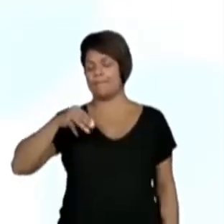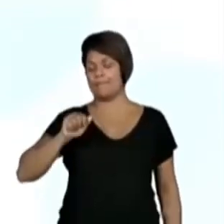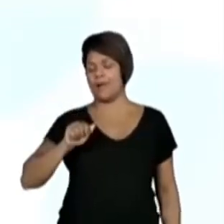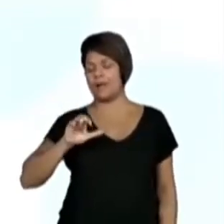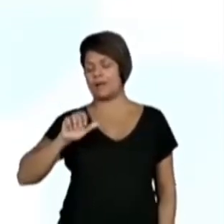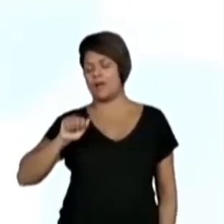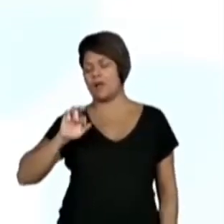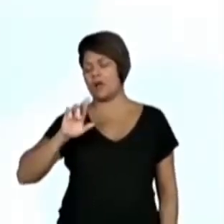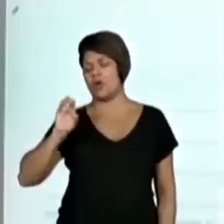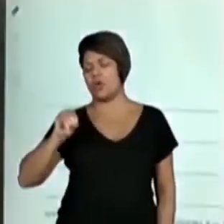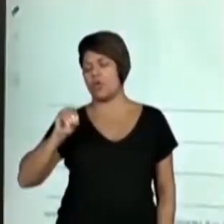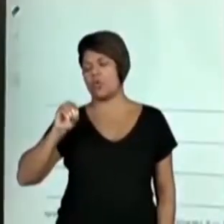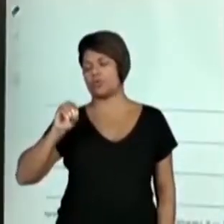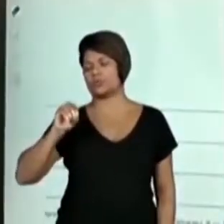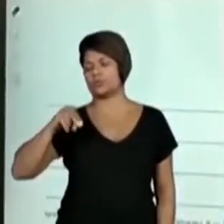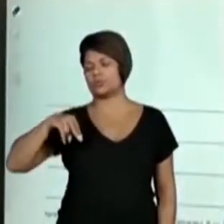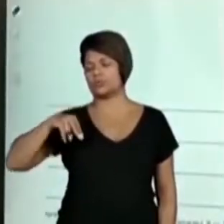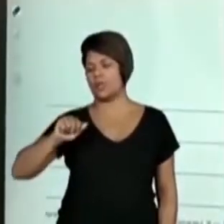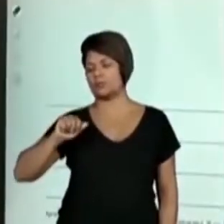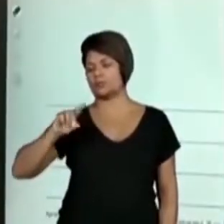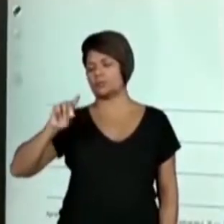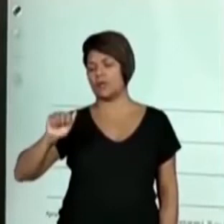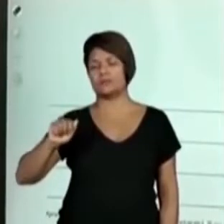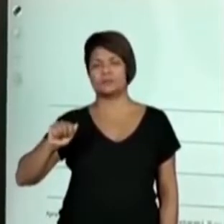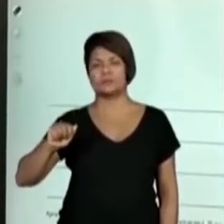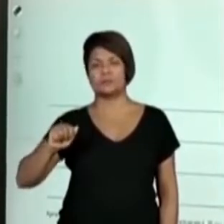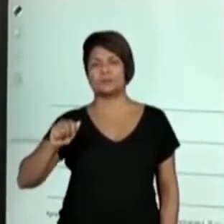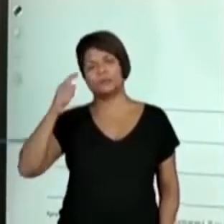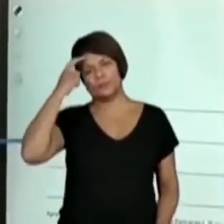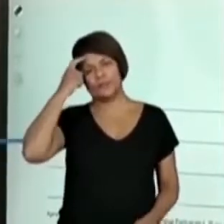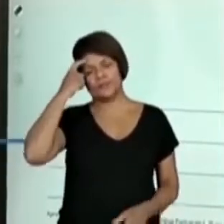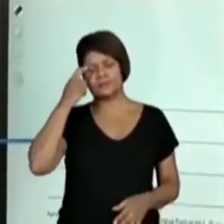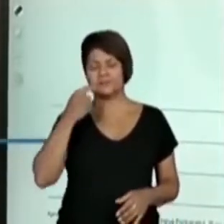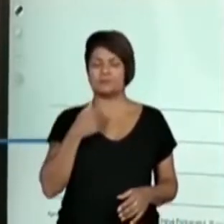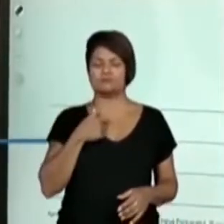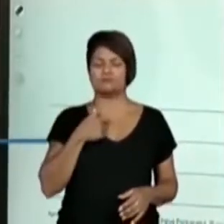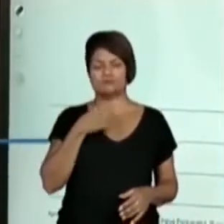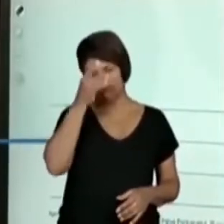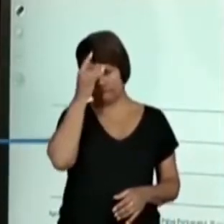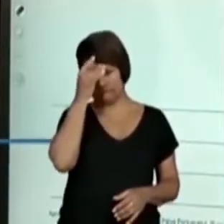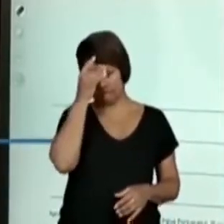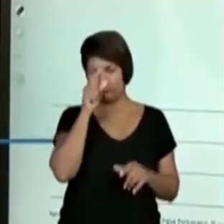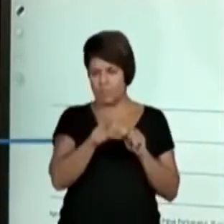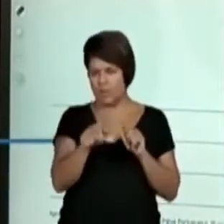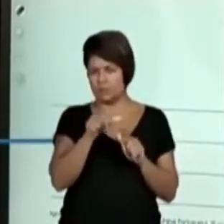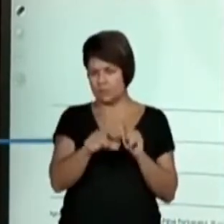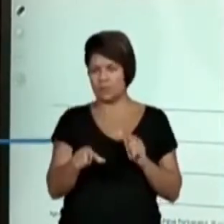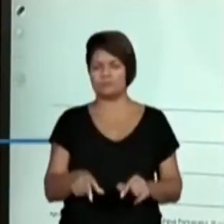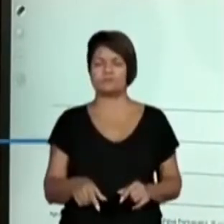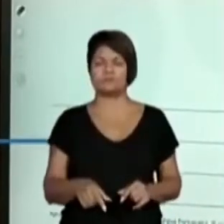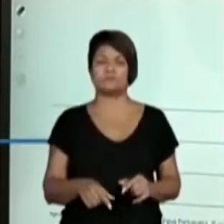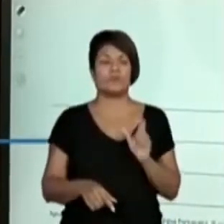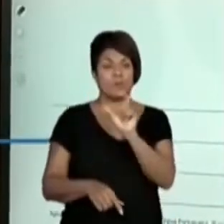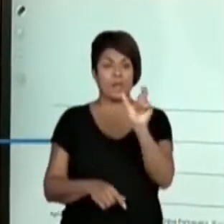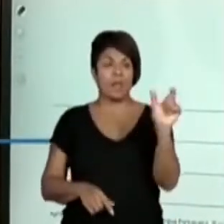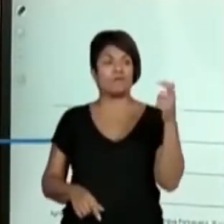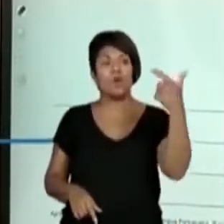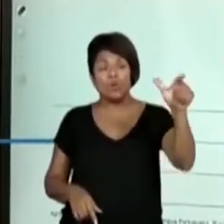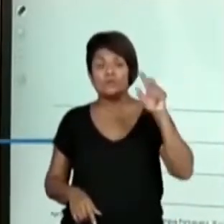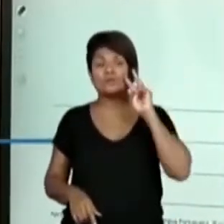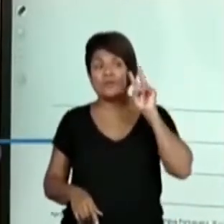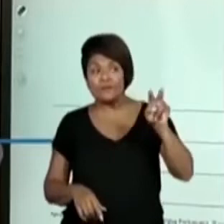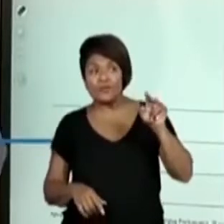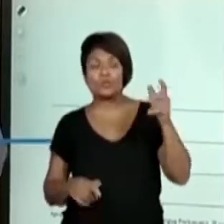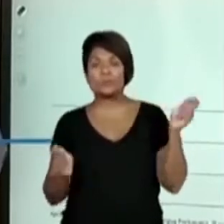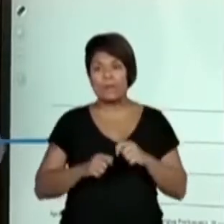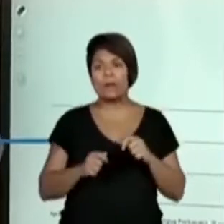Vamos escrever juntos, macarronada. Vá pensando nas letras e nas palavras que podem ajudá-lo, que podem te apoiar